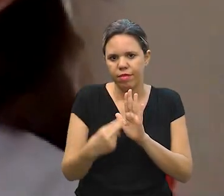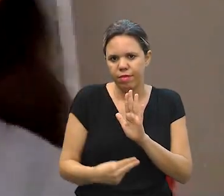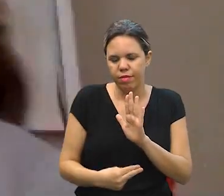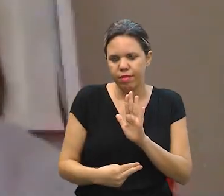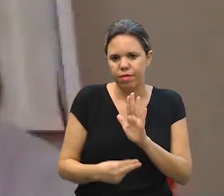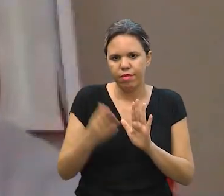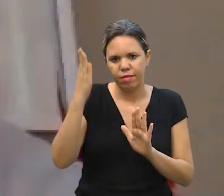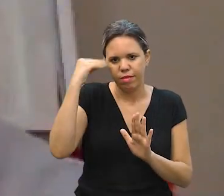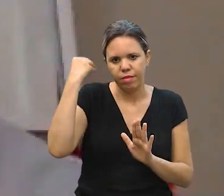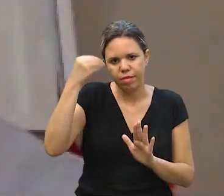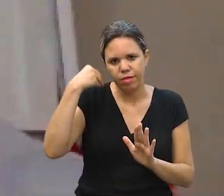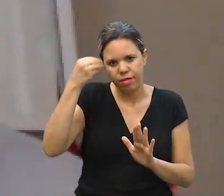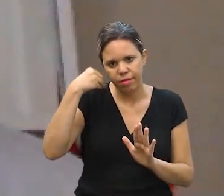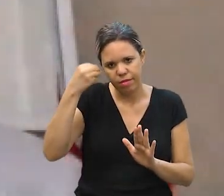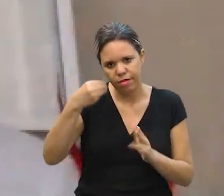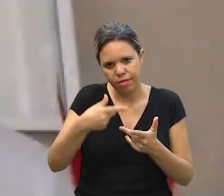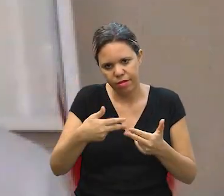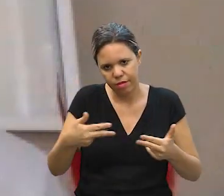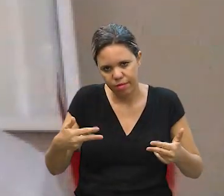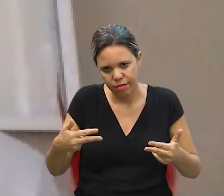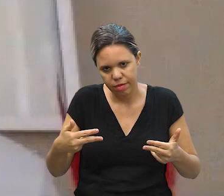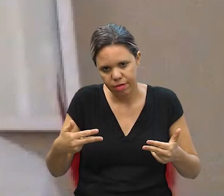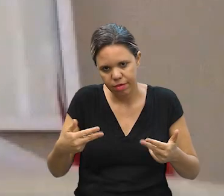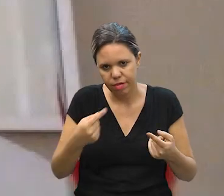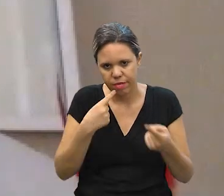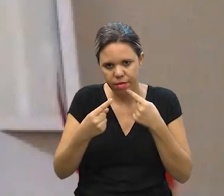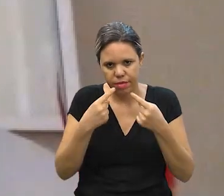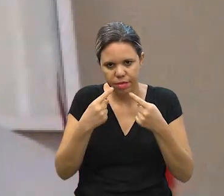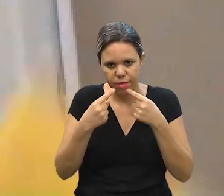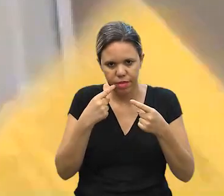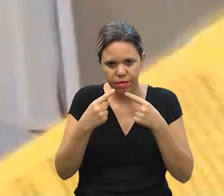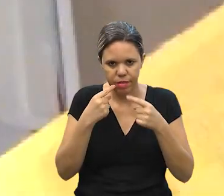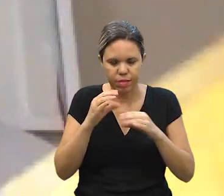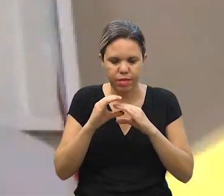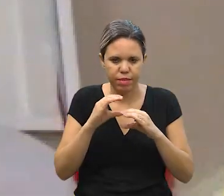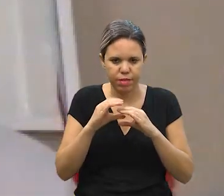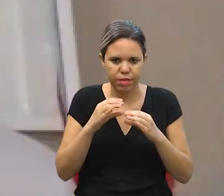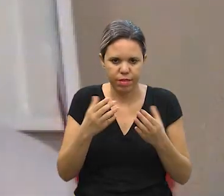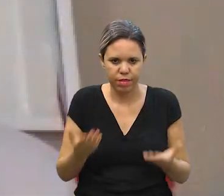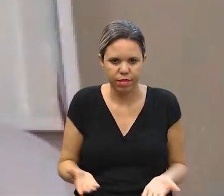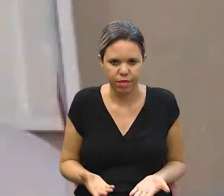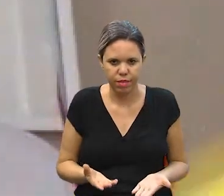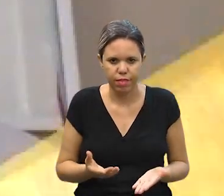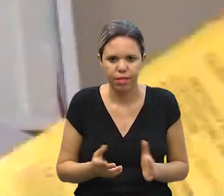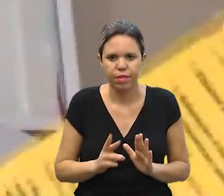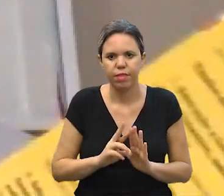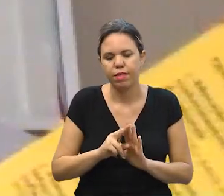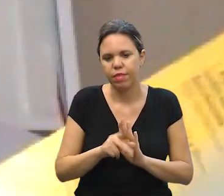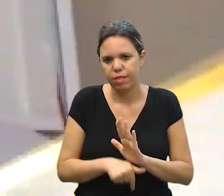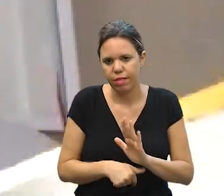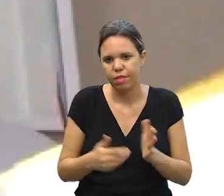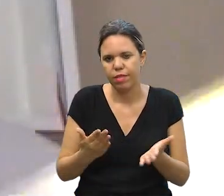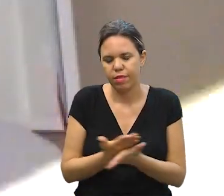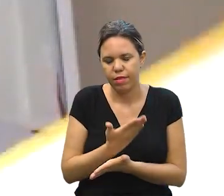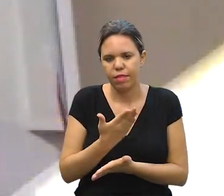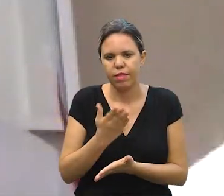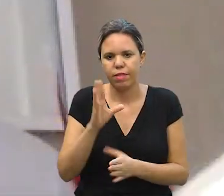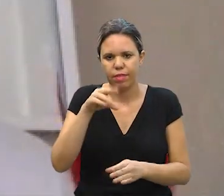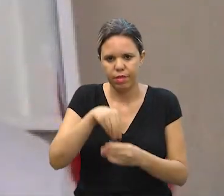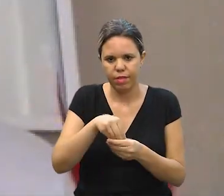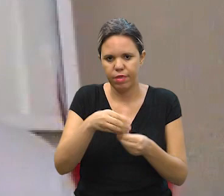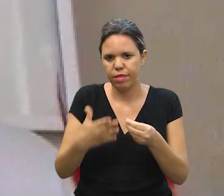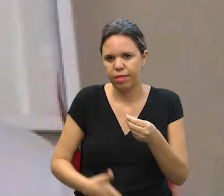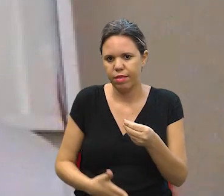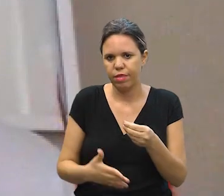chama Saberes em Diálogo. E essa série é uma série que